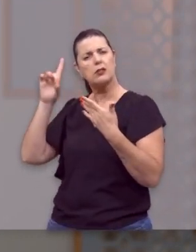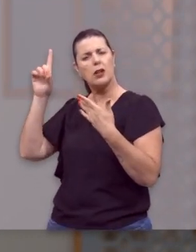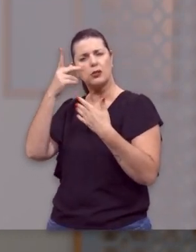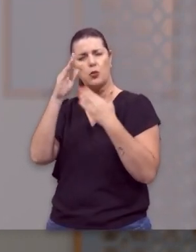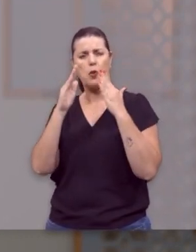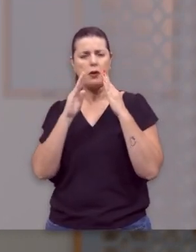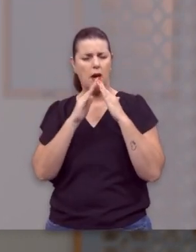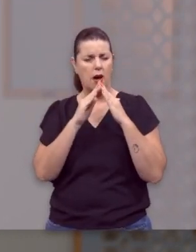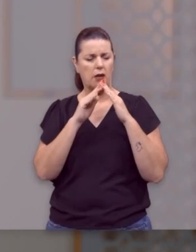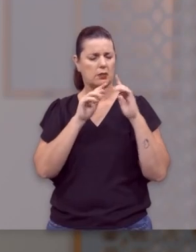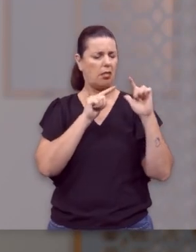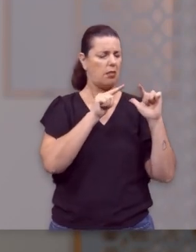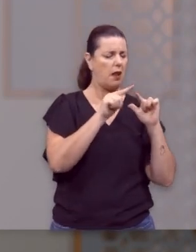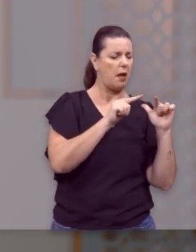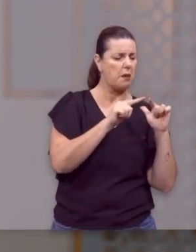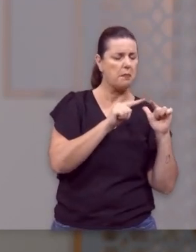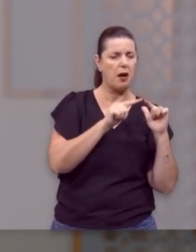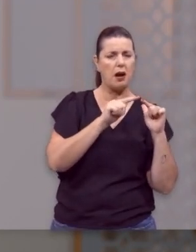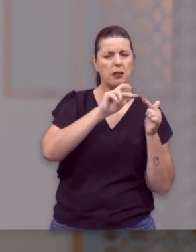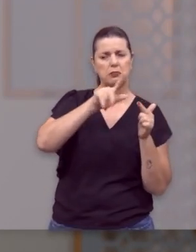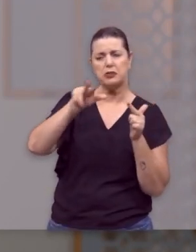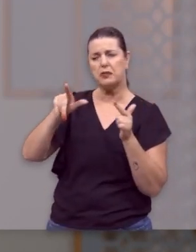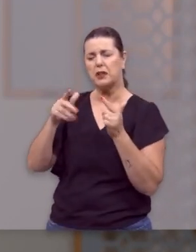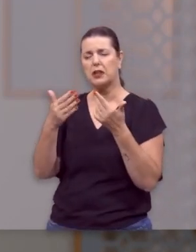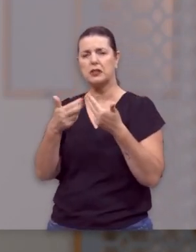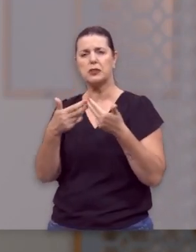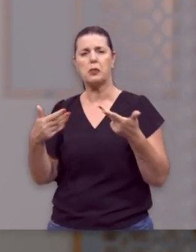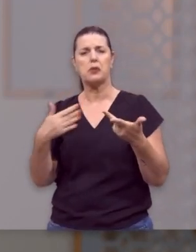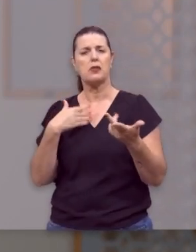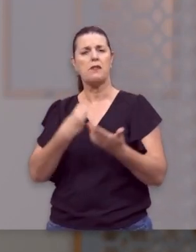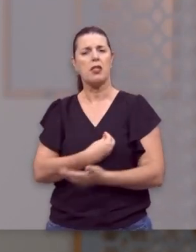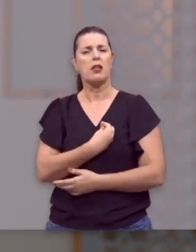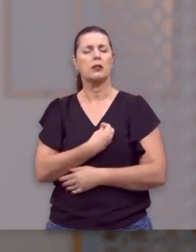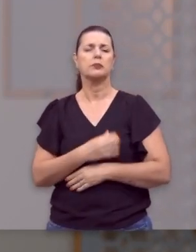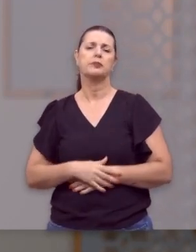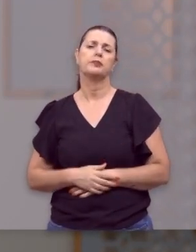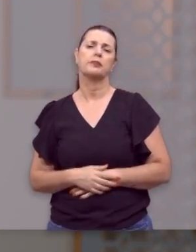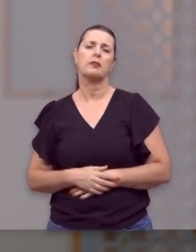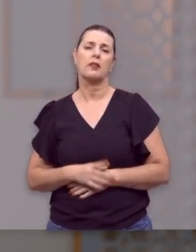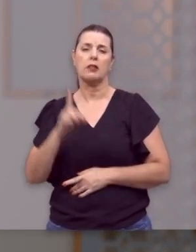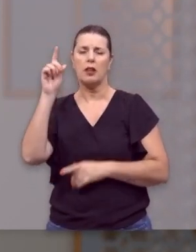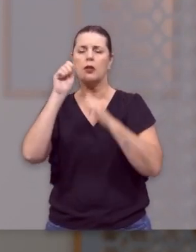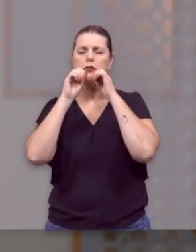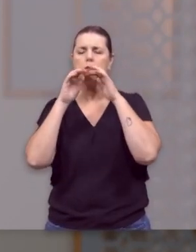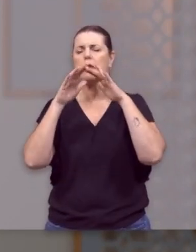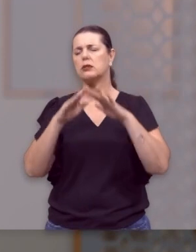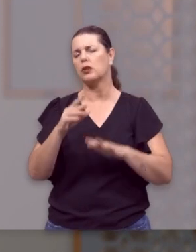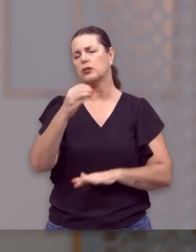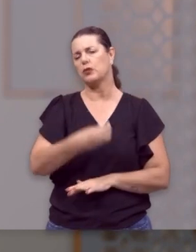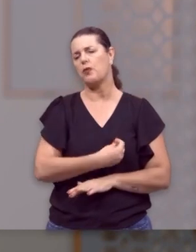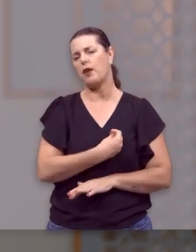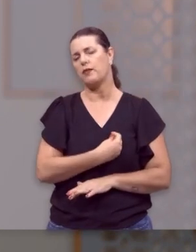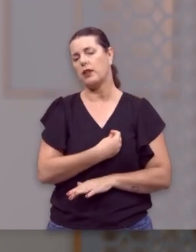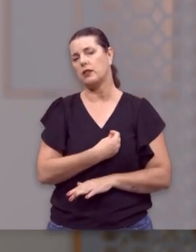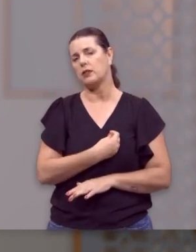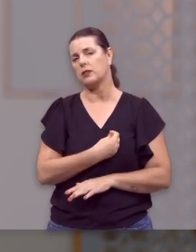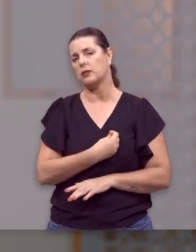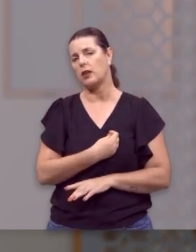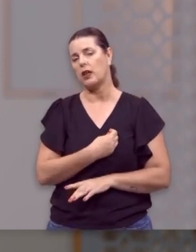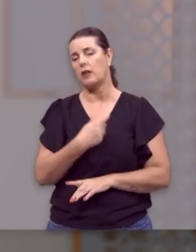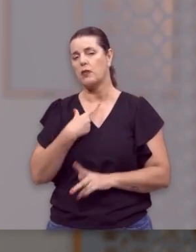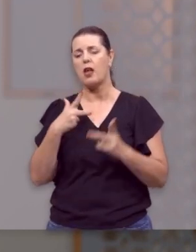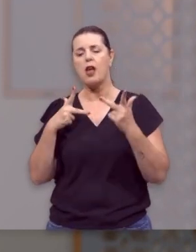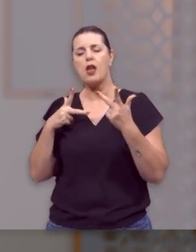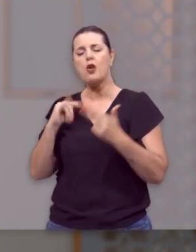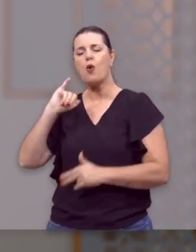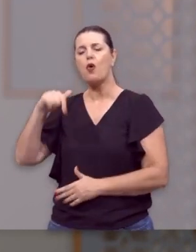no seu trabalho e nas diversas circunstâncias da vida? Que Deus abençoe você. Que você seja um